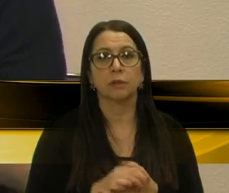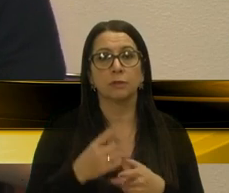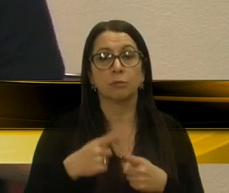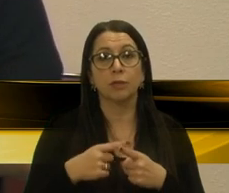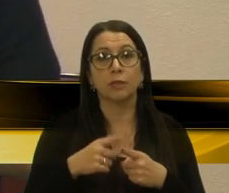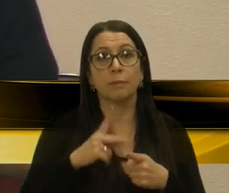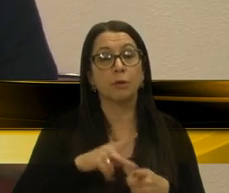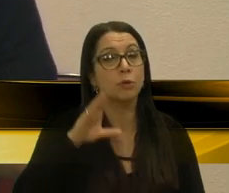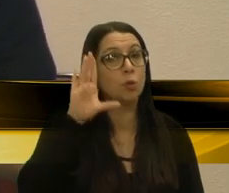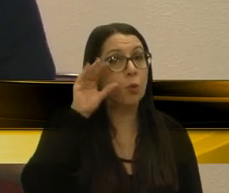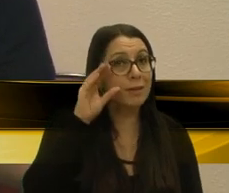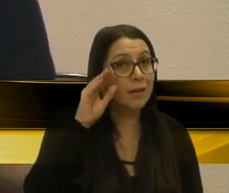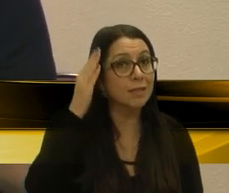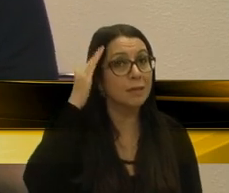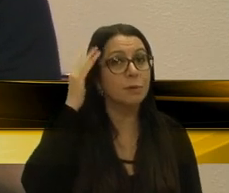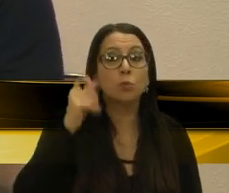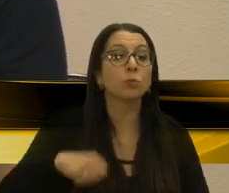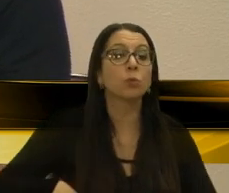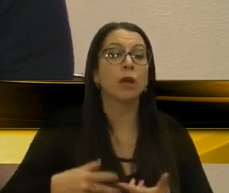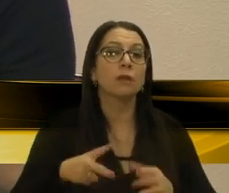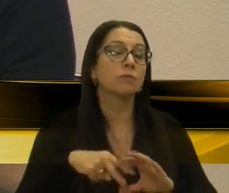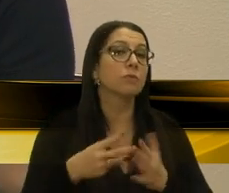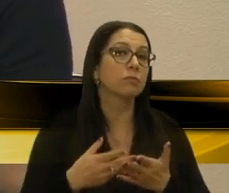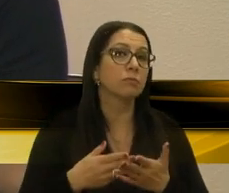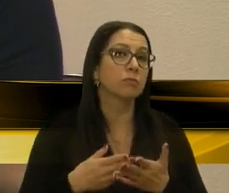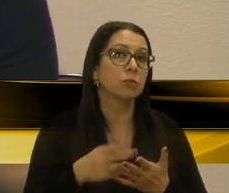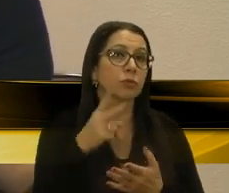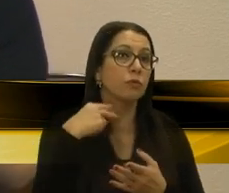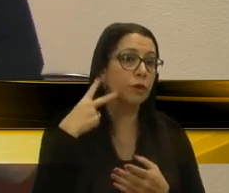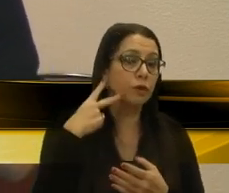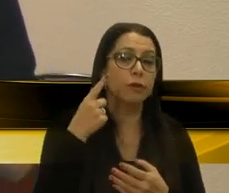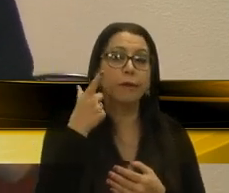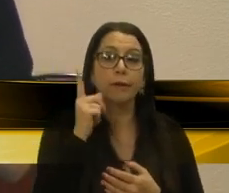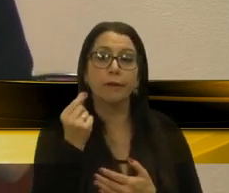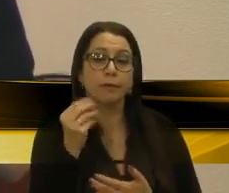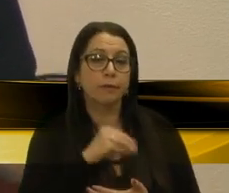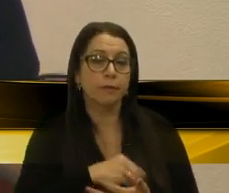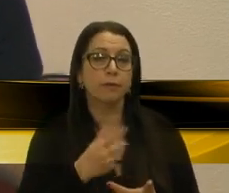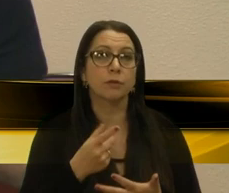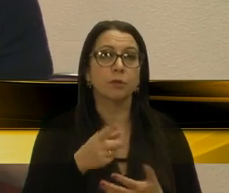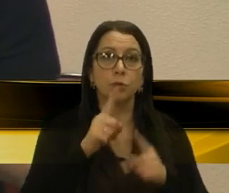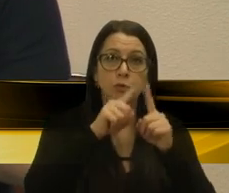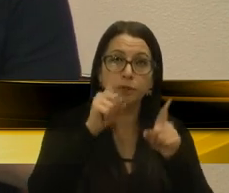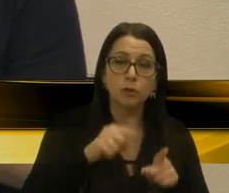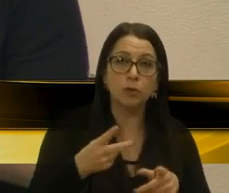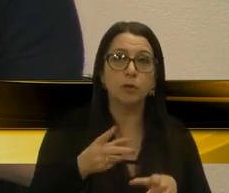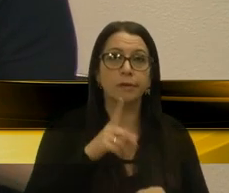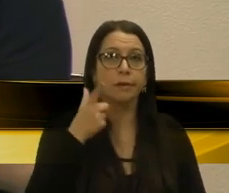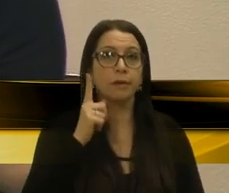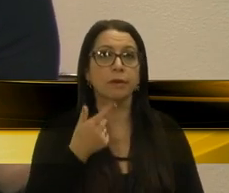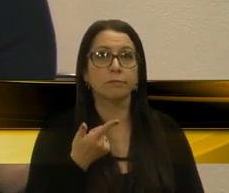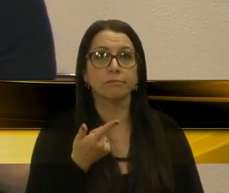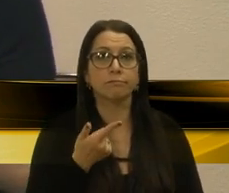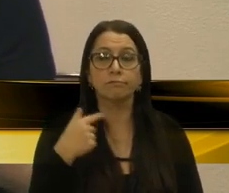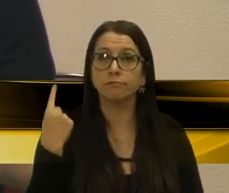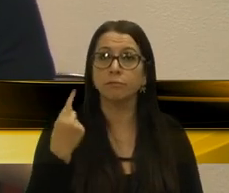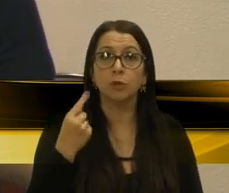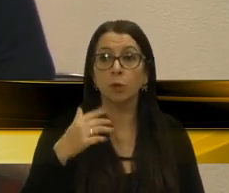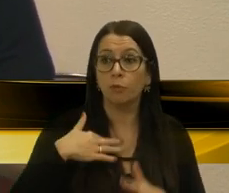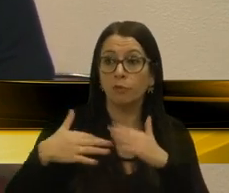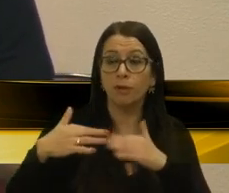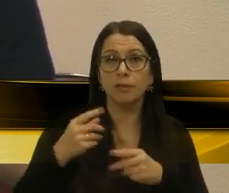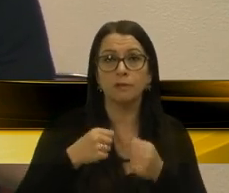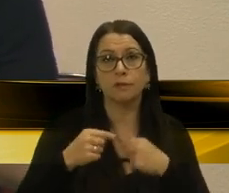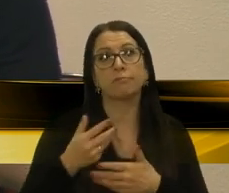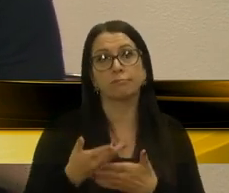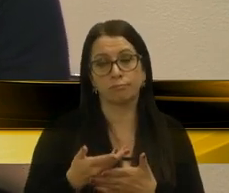têm curiosidade, às vezes, saber qual é o gasto da Câmara de Vereadores, quanto é que um vereador ganha, quanto é que um servidor ganha, qual é a movimentação